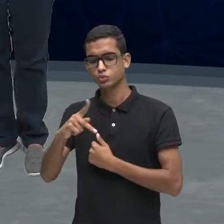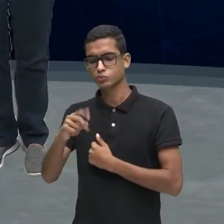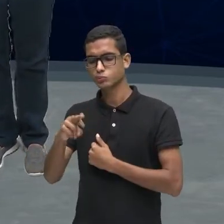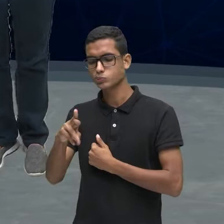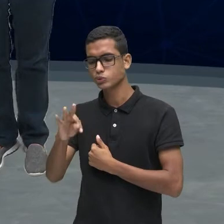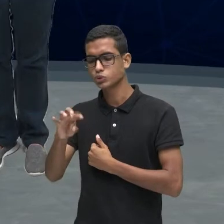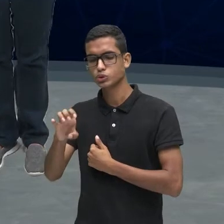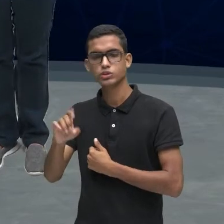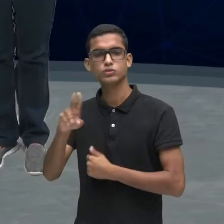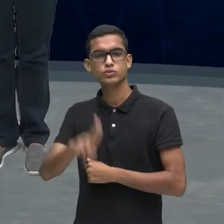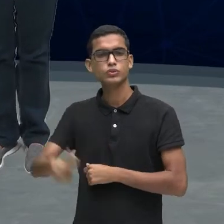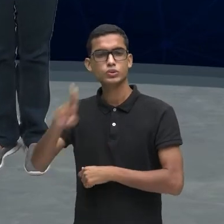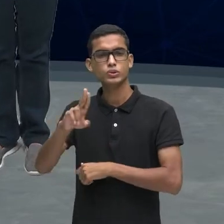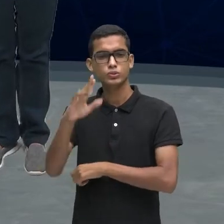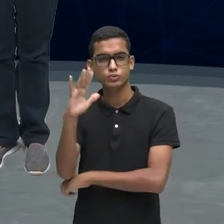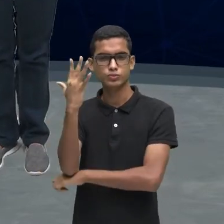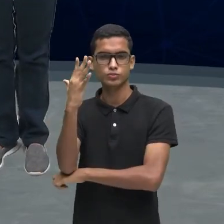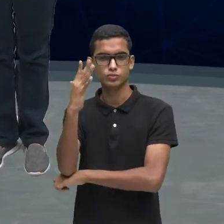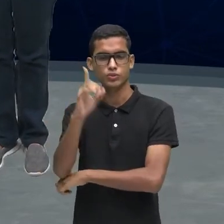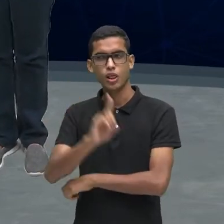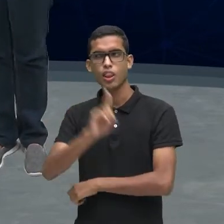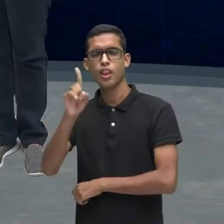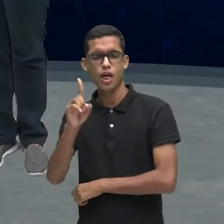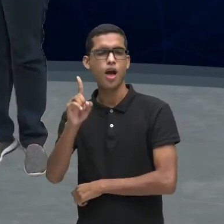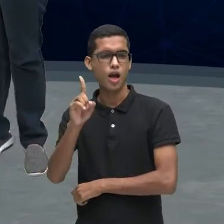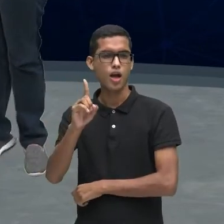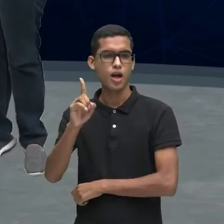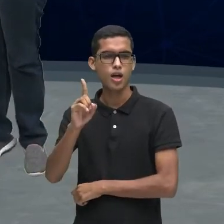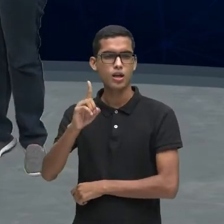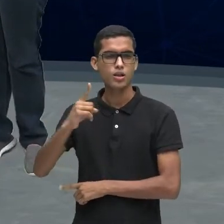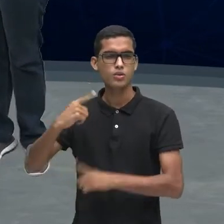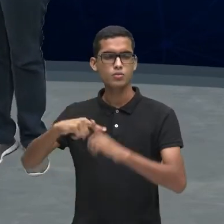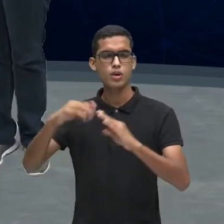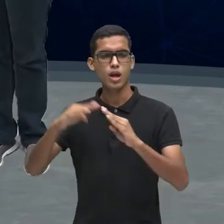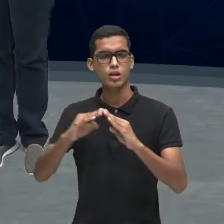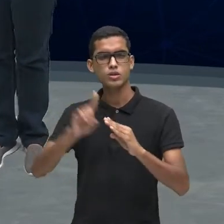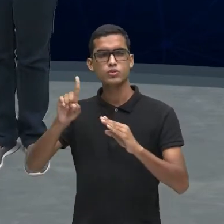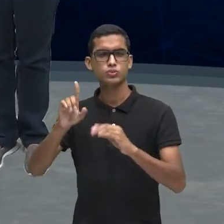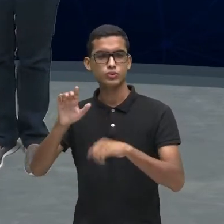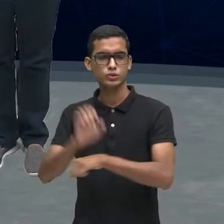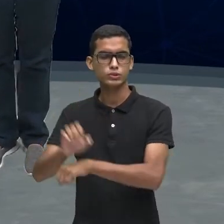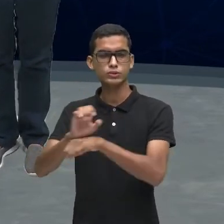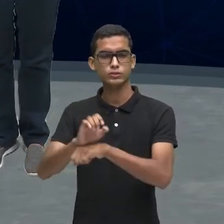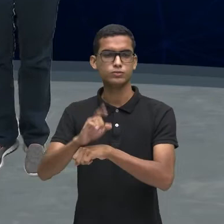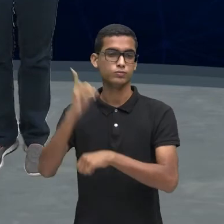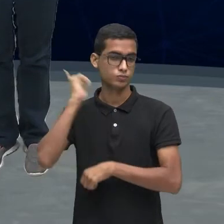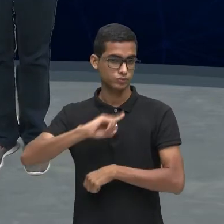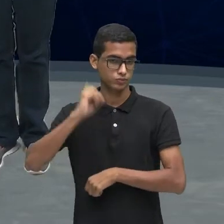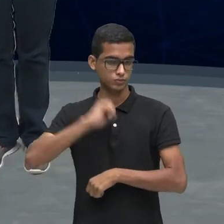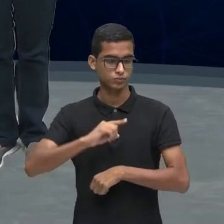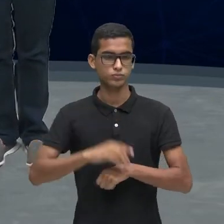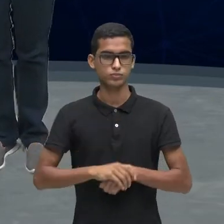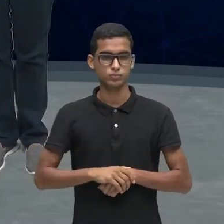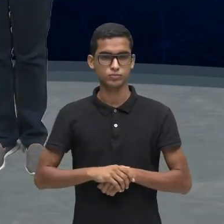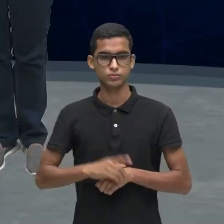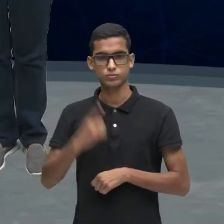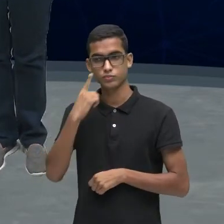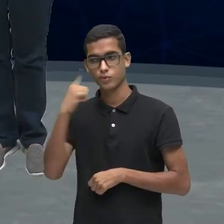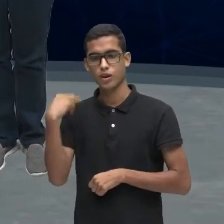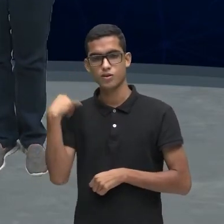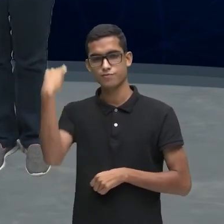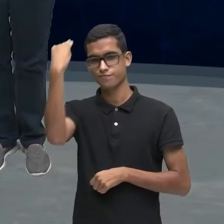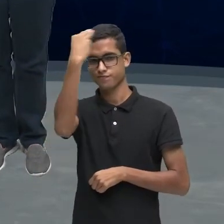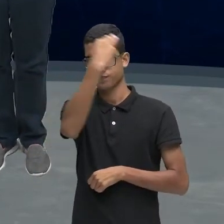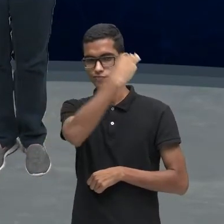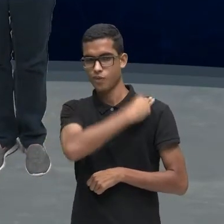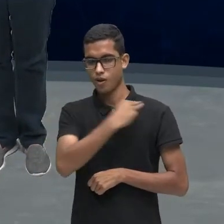Numa igreja lá de Minas Gerais. Então isso aqui é a Assunção da Virgem Maria, que ela foi pintada por um